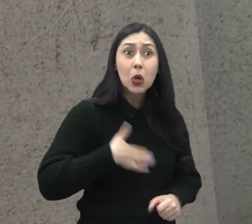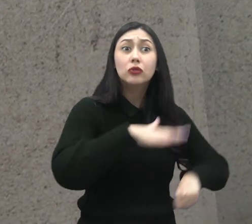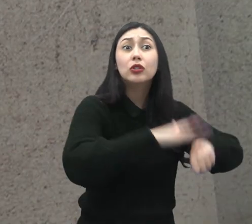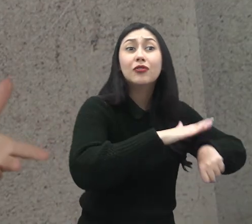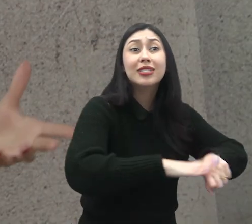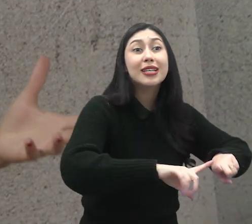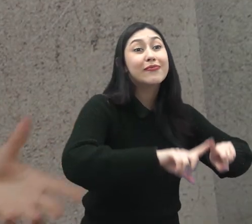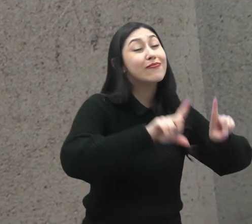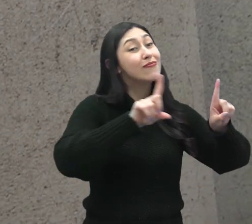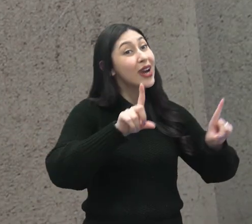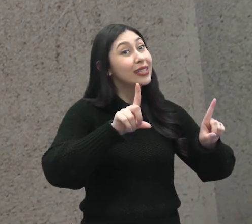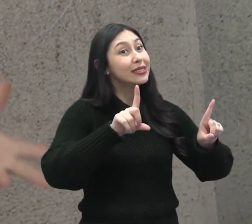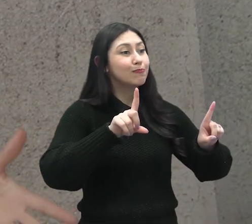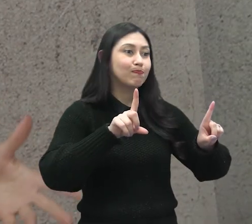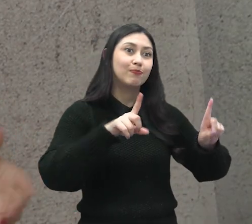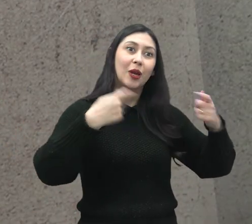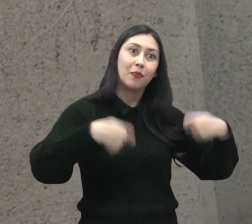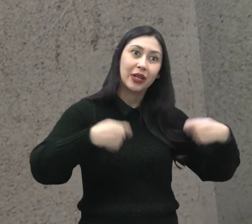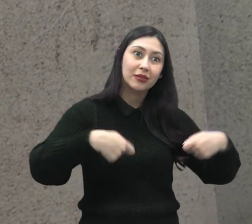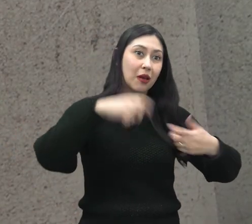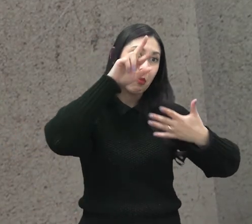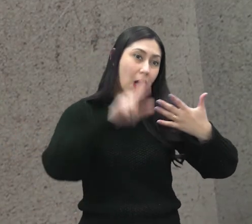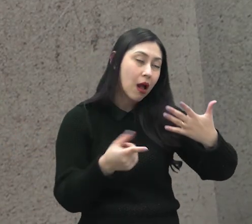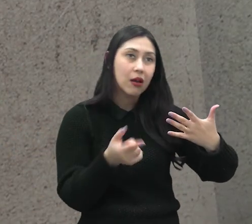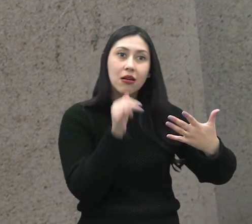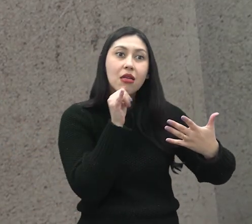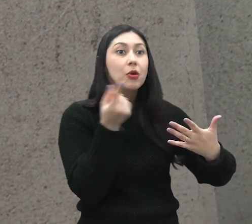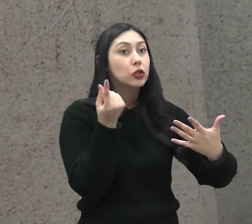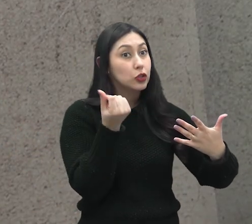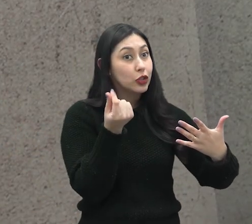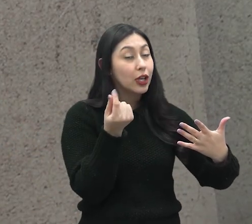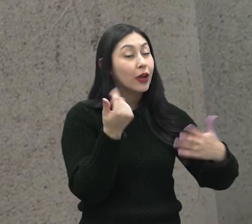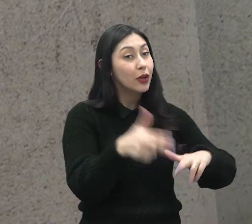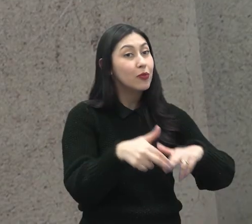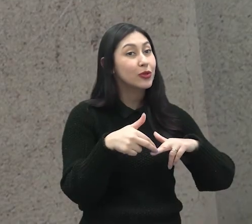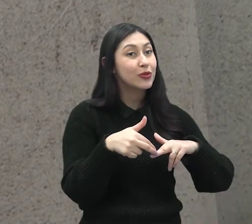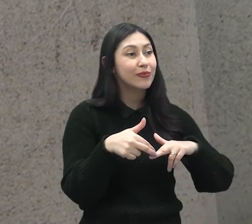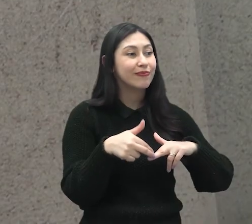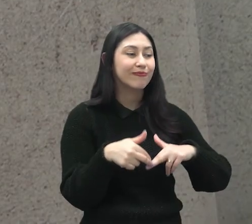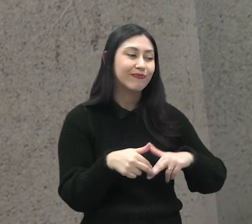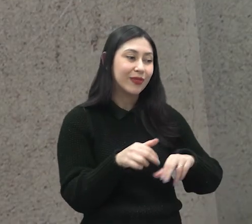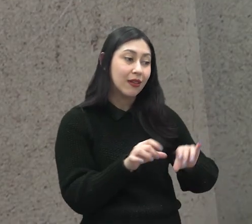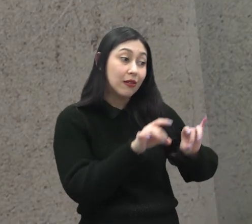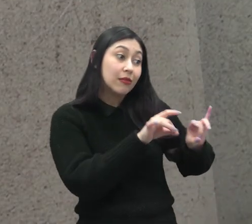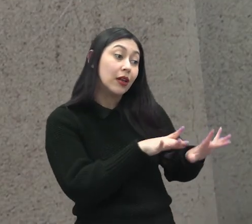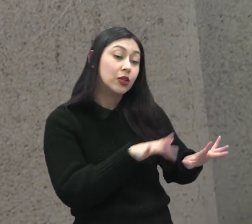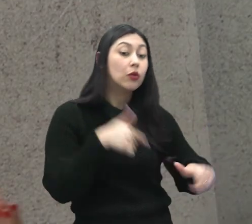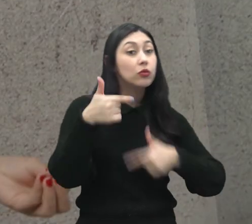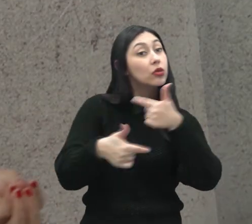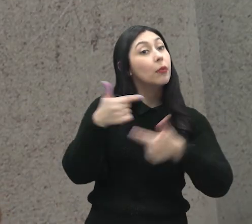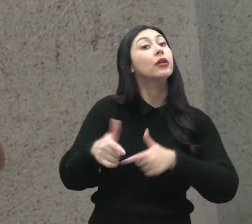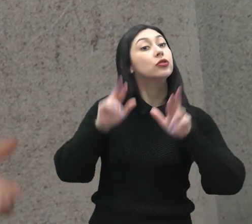fazer, mas infelizmente aí por motivos diversos, econômicos, né, a pessoa ela não consegue trabalhar com isso. E